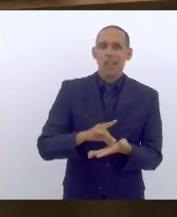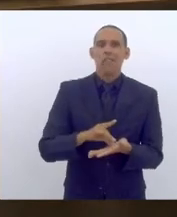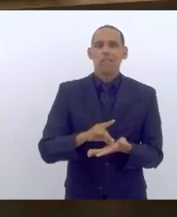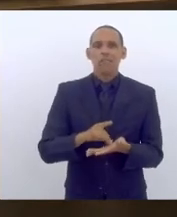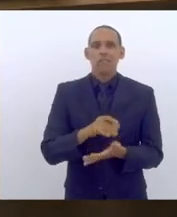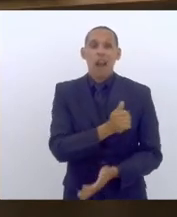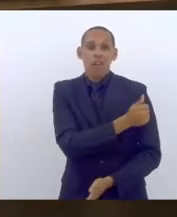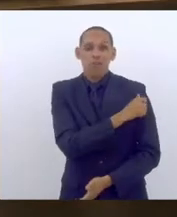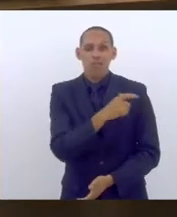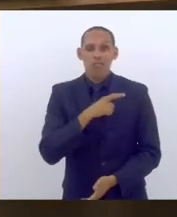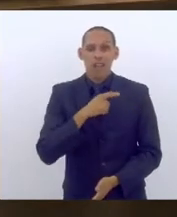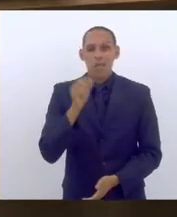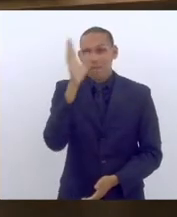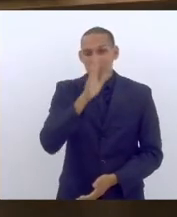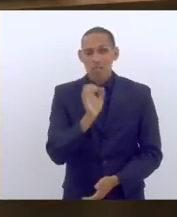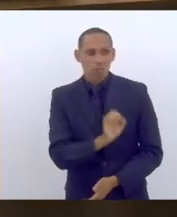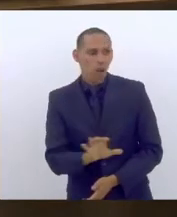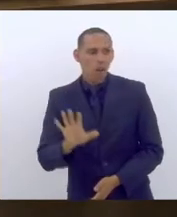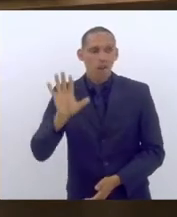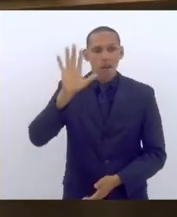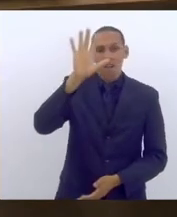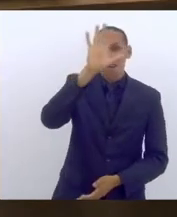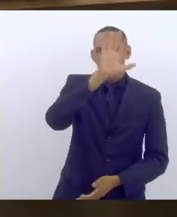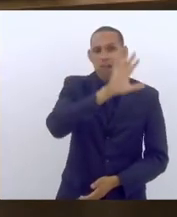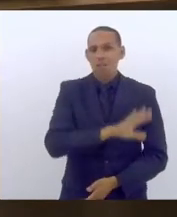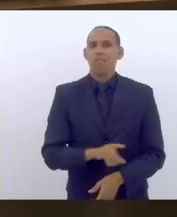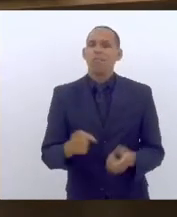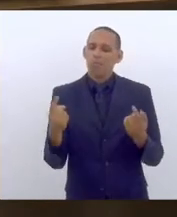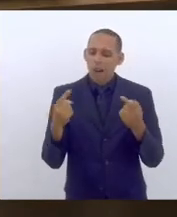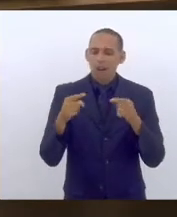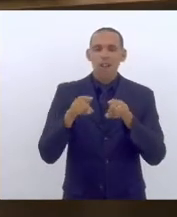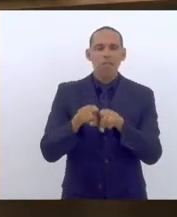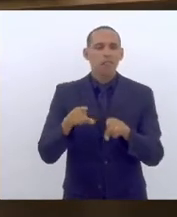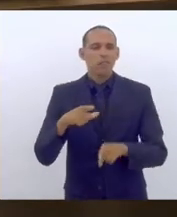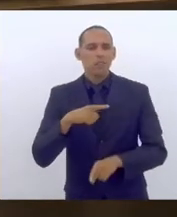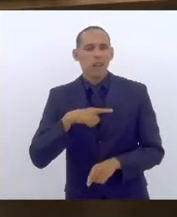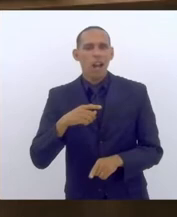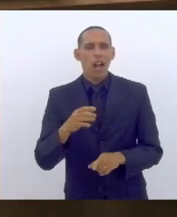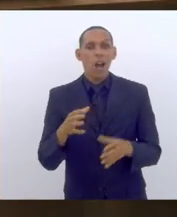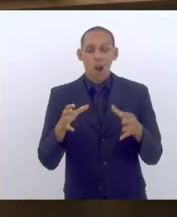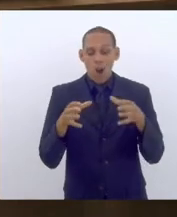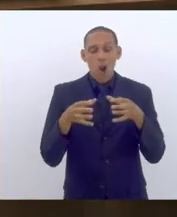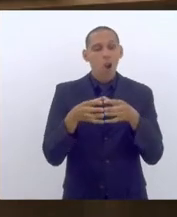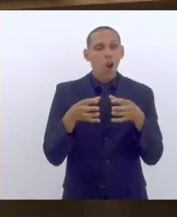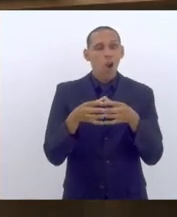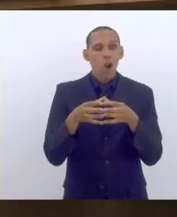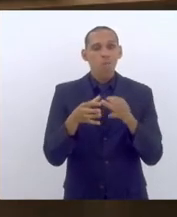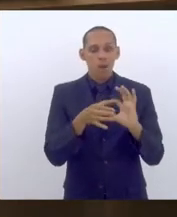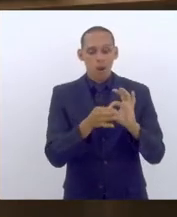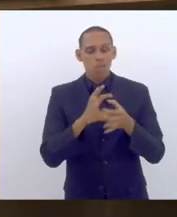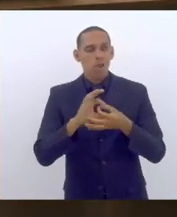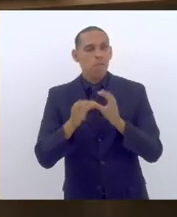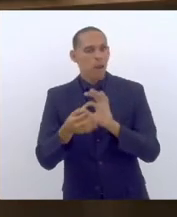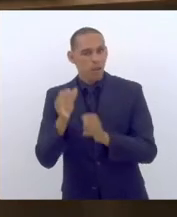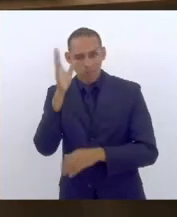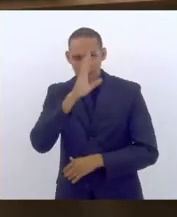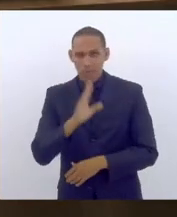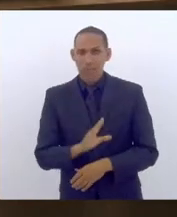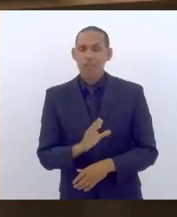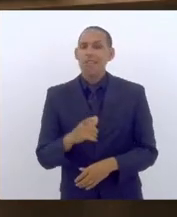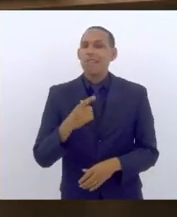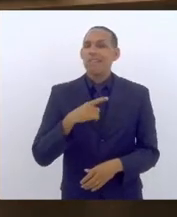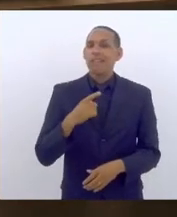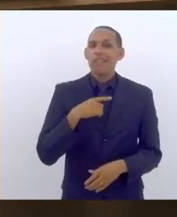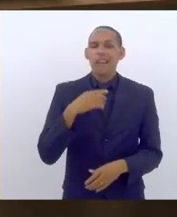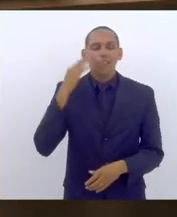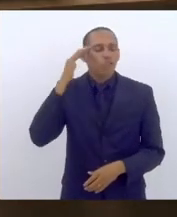envolve estudantes de todo o Brasil que envolve uma parceria com comitê Olímpico brasileiro que envolve os sonhos na